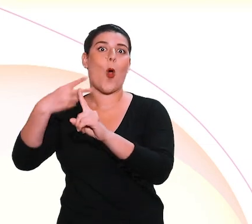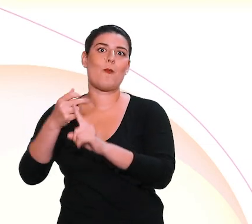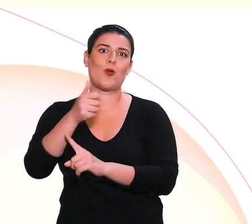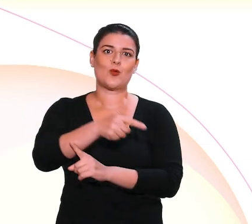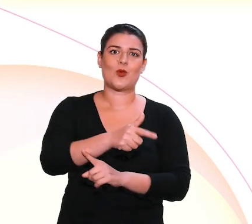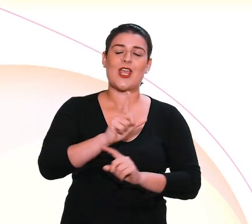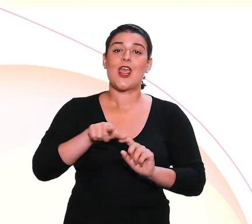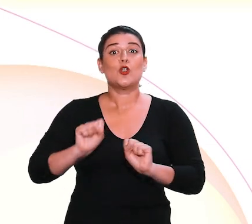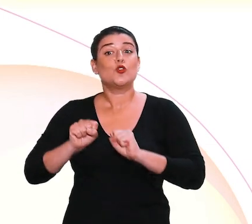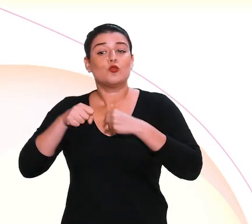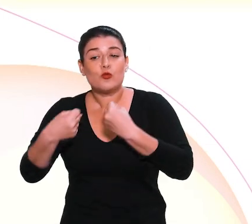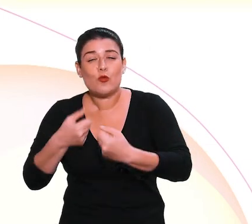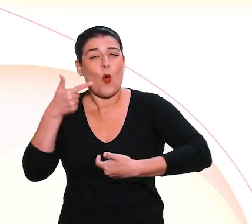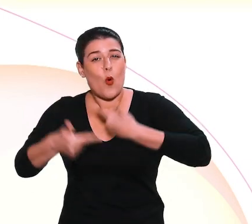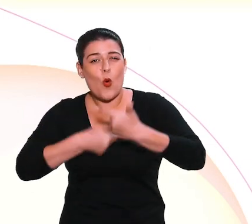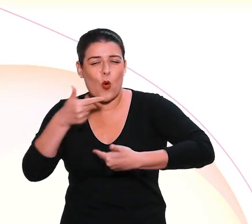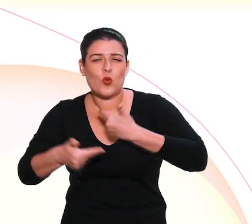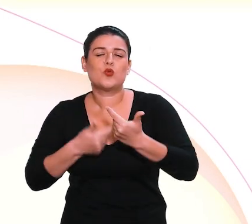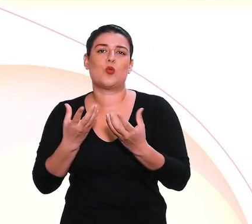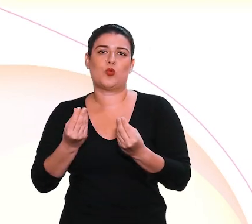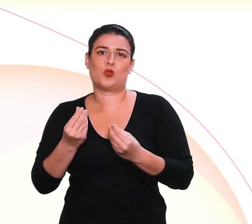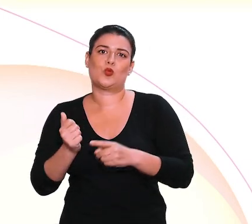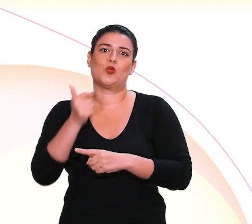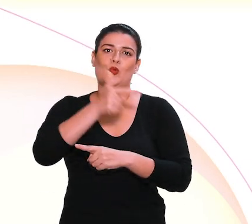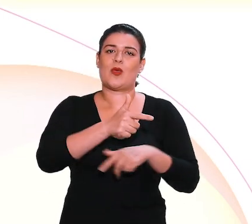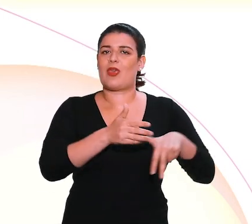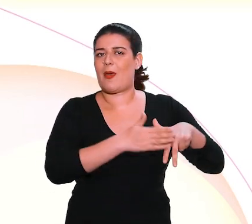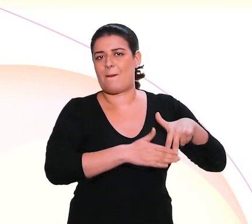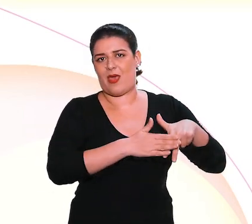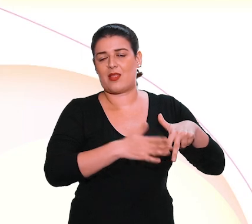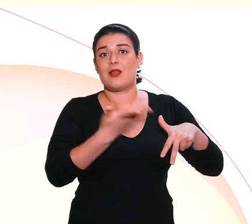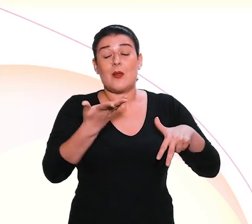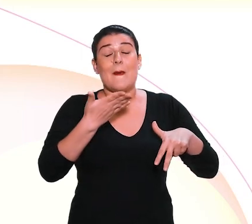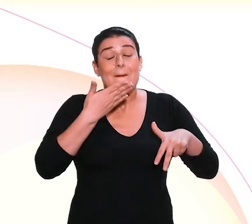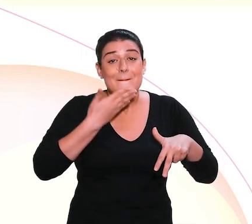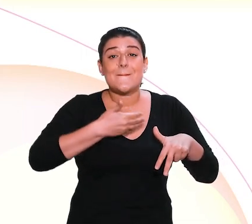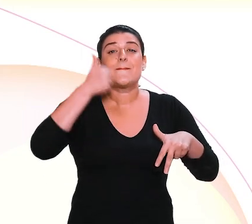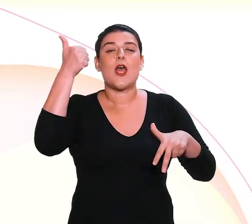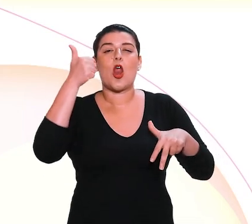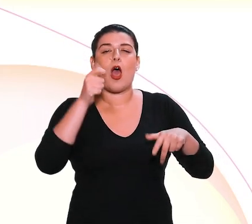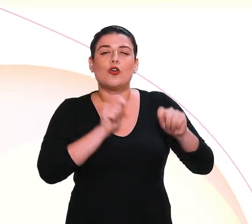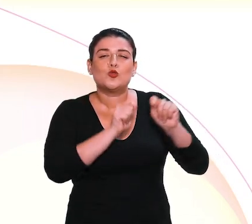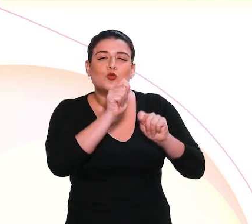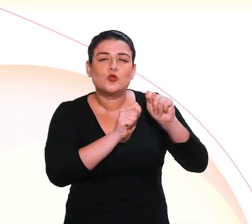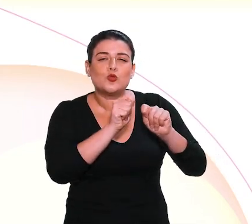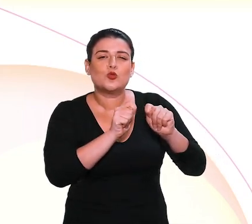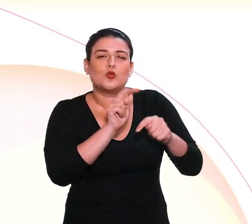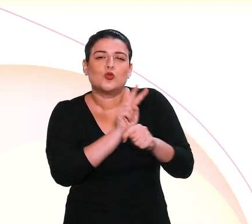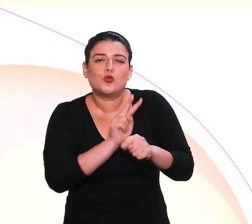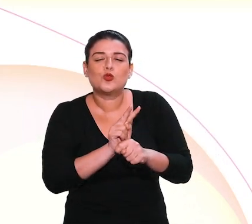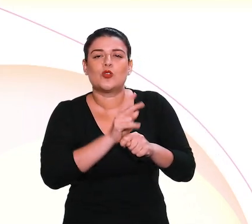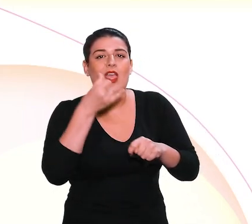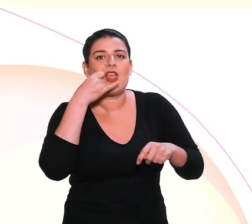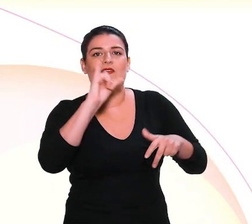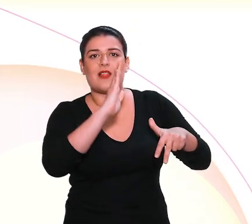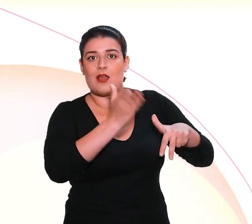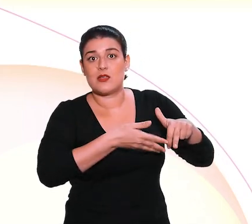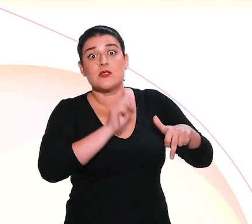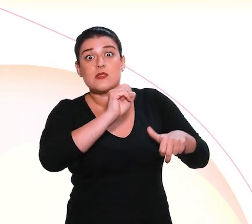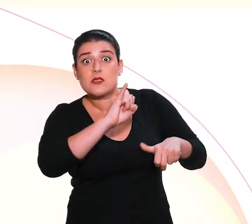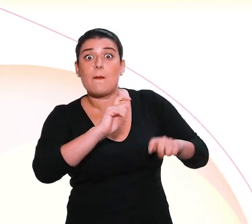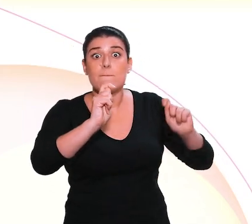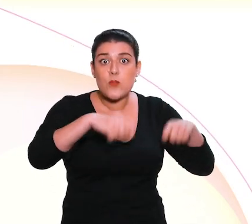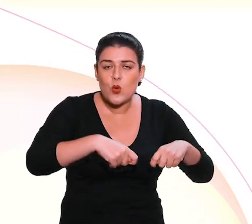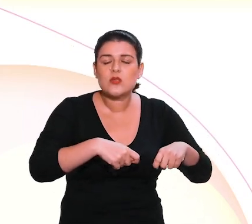um esforço muito grande. Portanto, a preservação do membro, ela é sim a melhor coisa possível, quando é